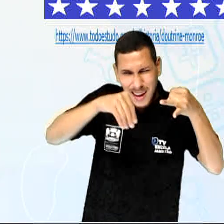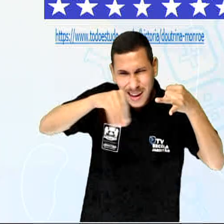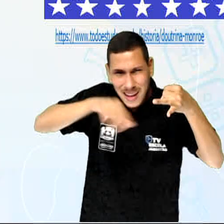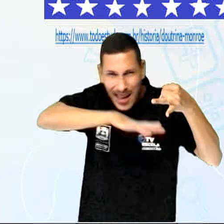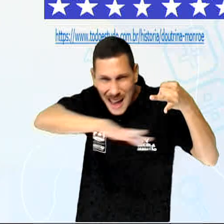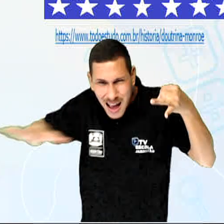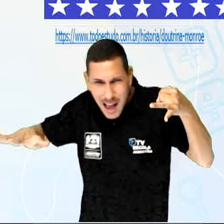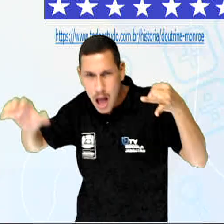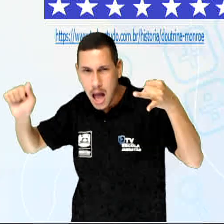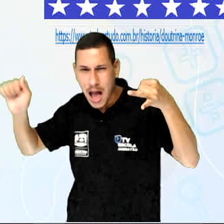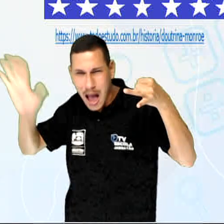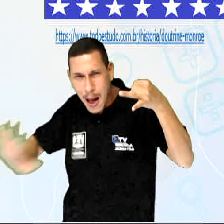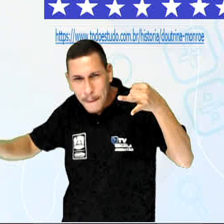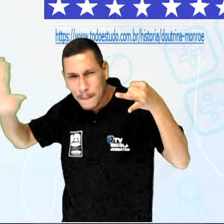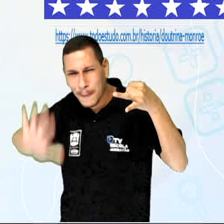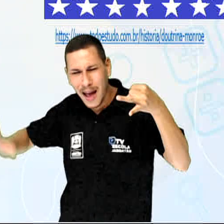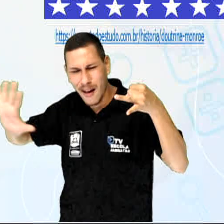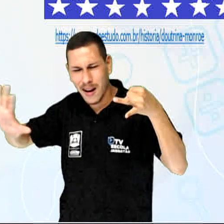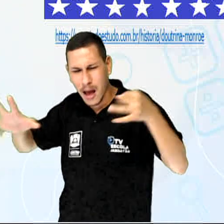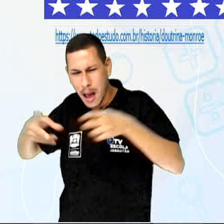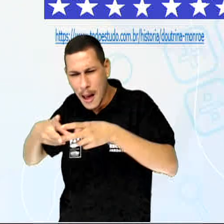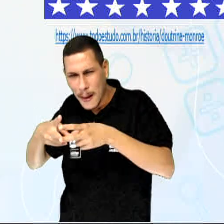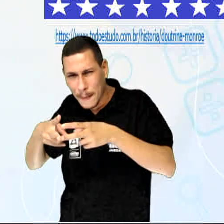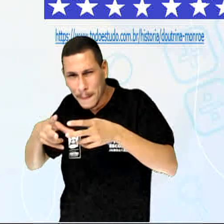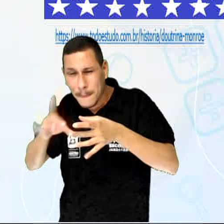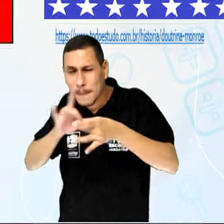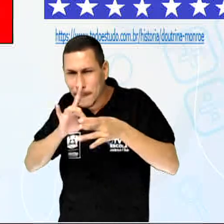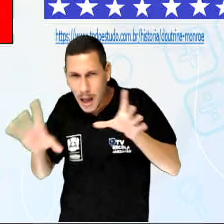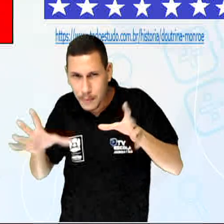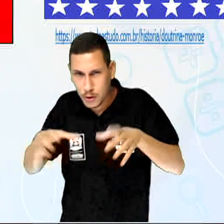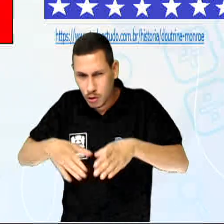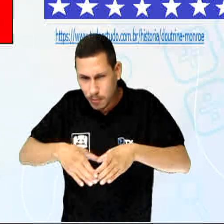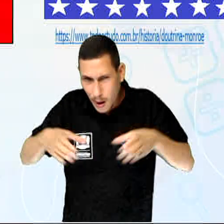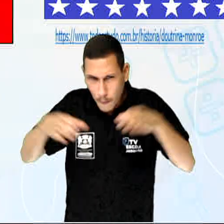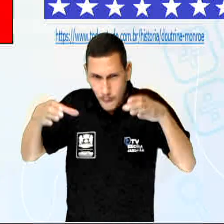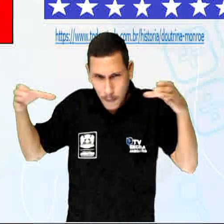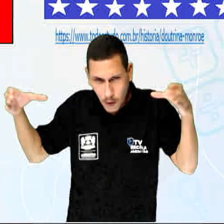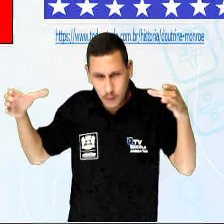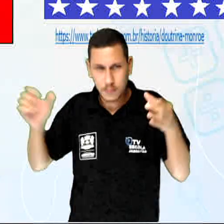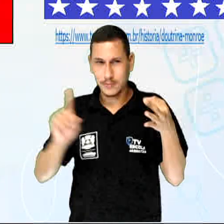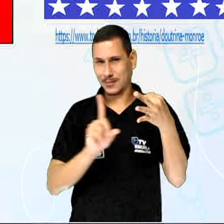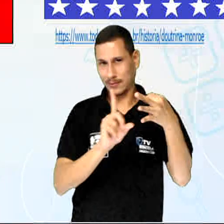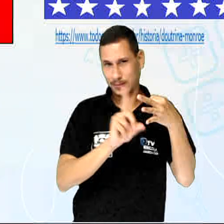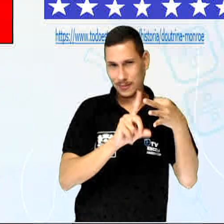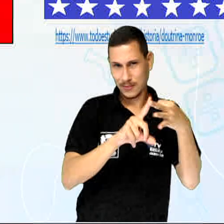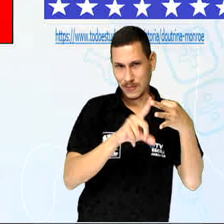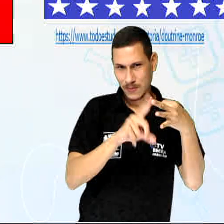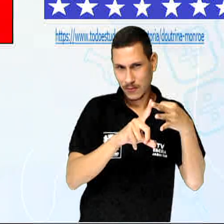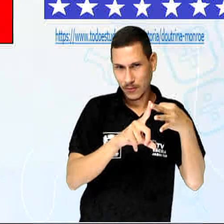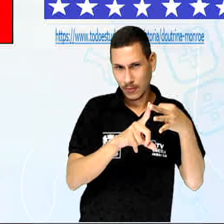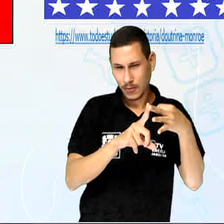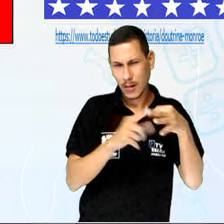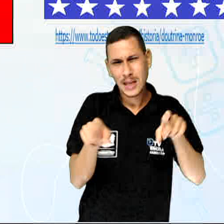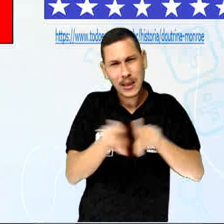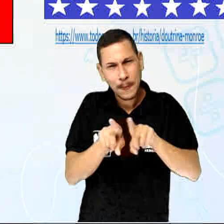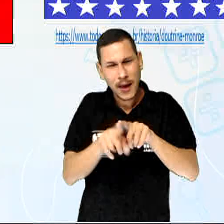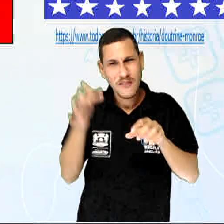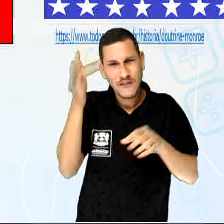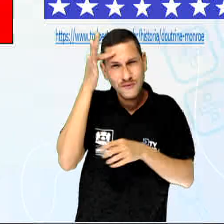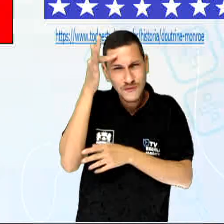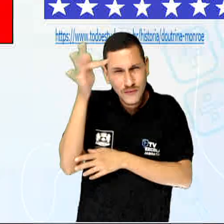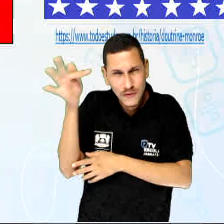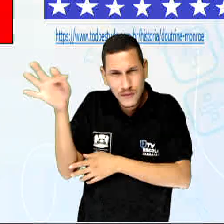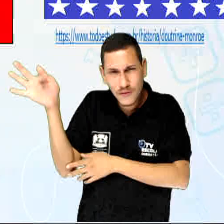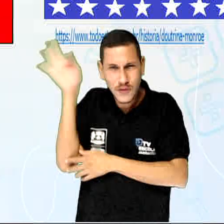sua mega expansão territorial. Outro foi o filosófico Destino